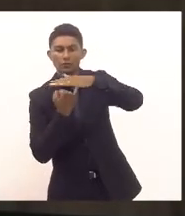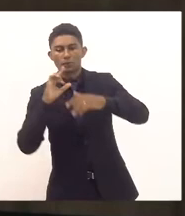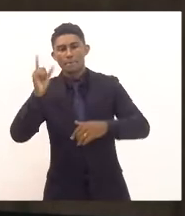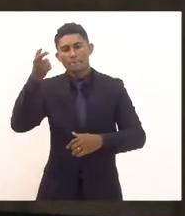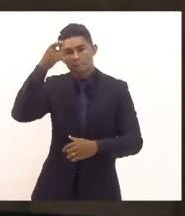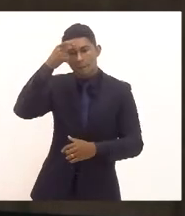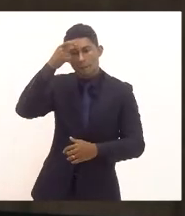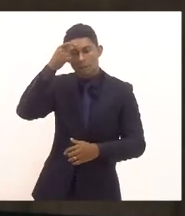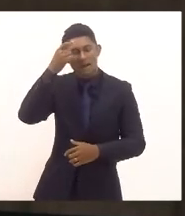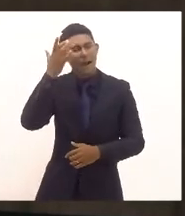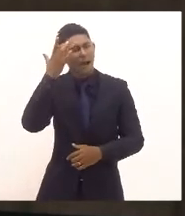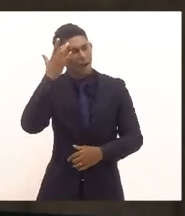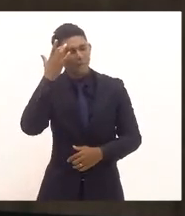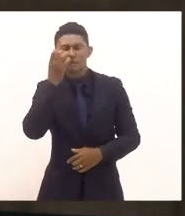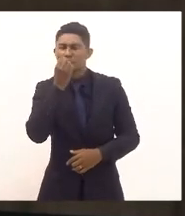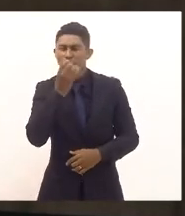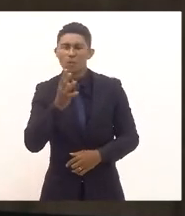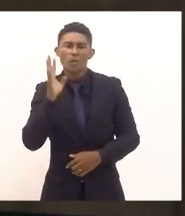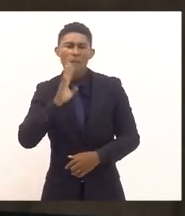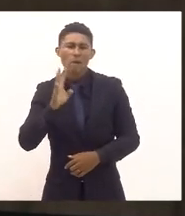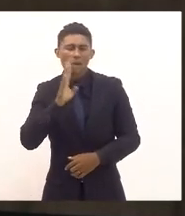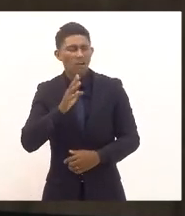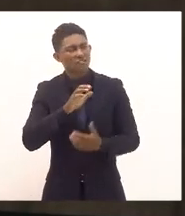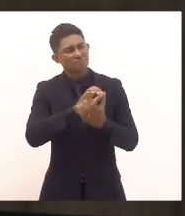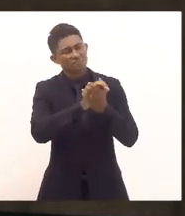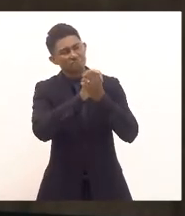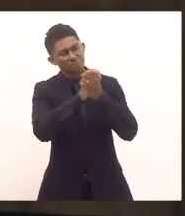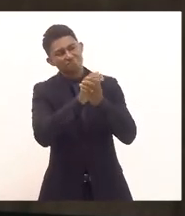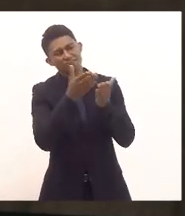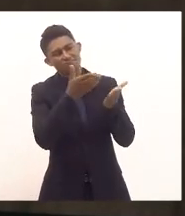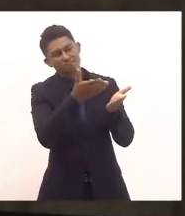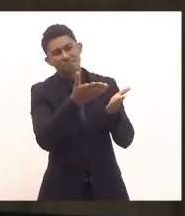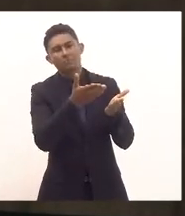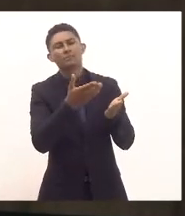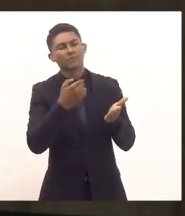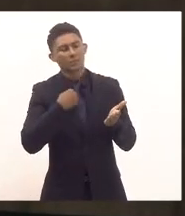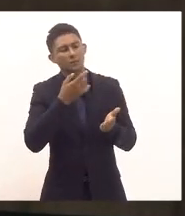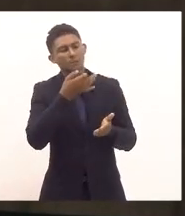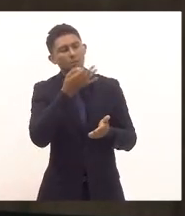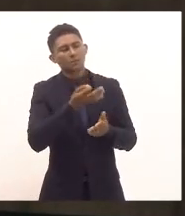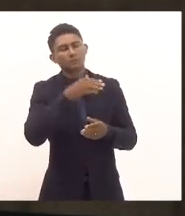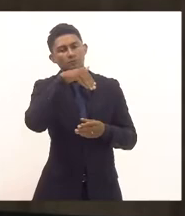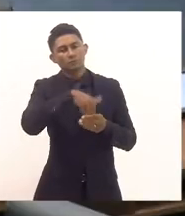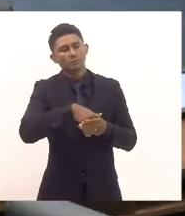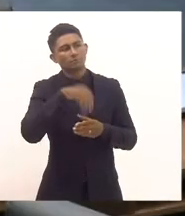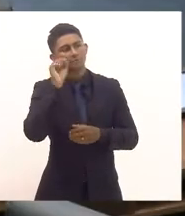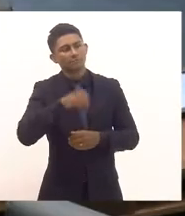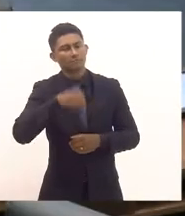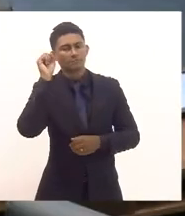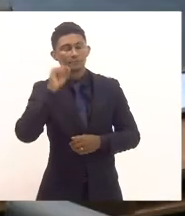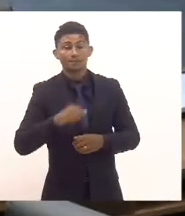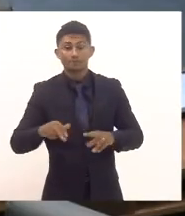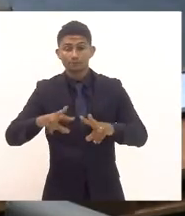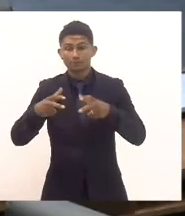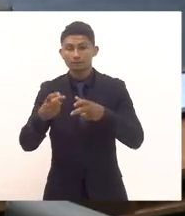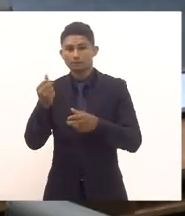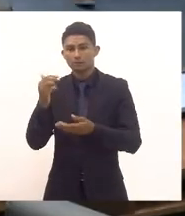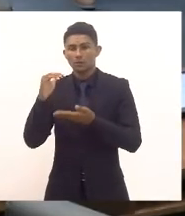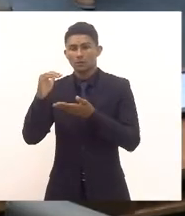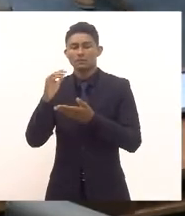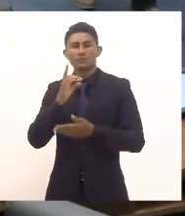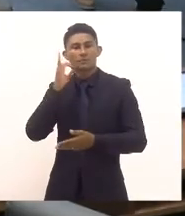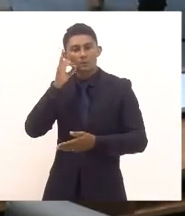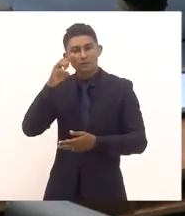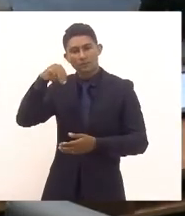um site interessante eu quero cumprimentar o autor e de aqui no mérito parecer da comissão é favorável à comissão de orçamento Deputado